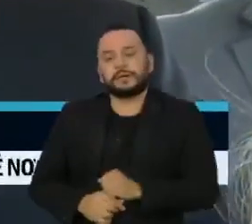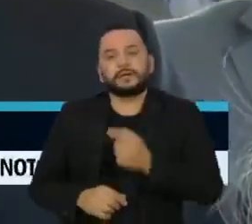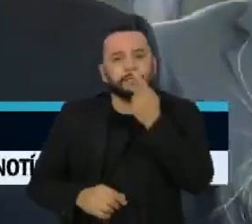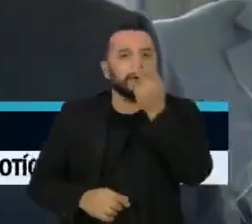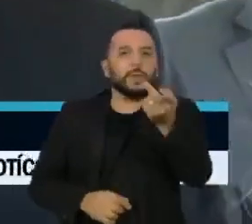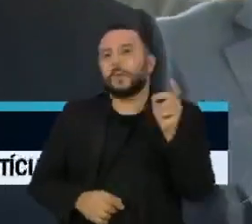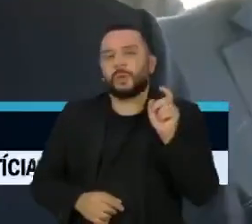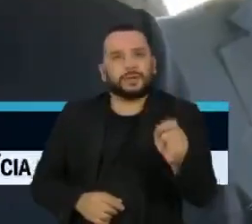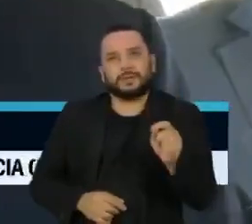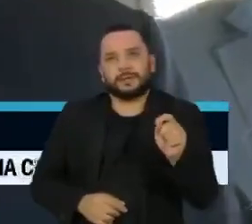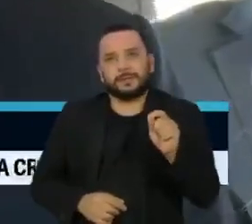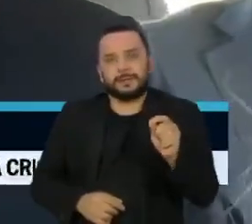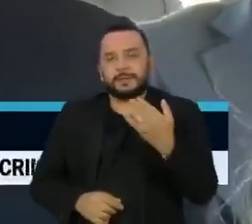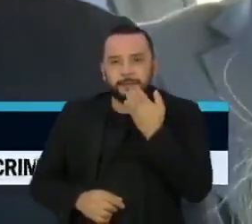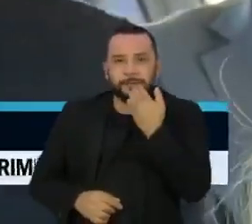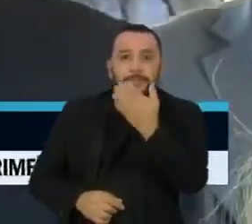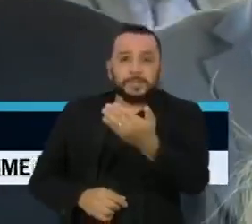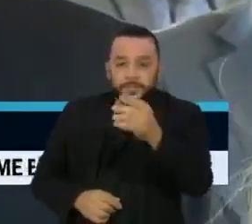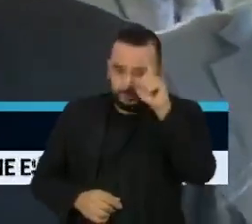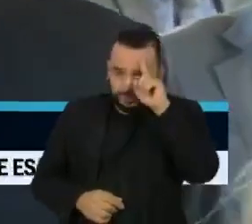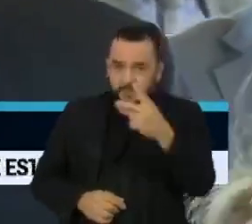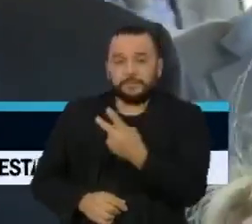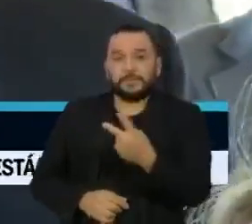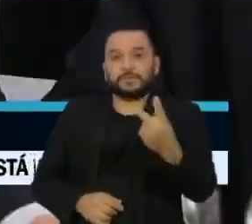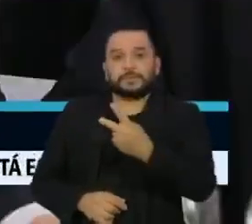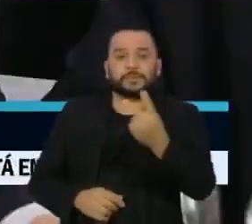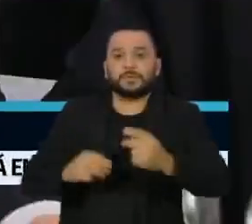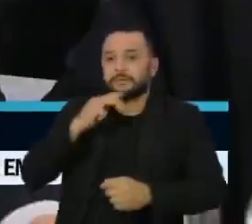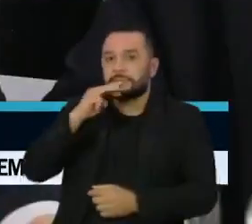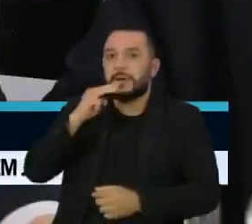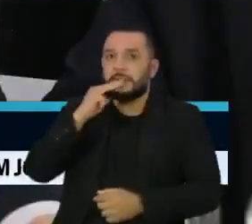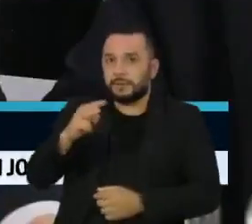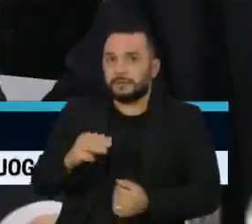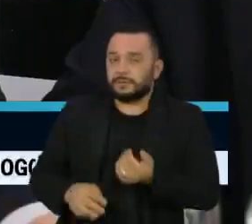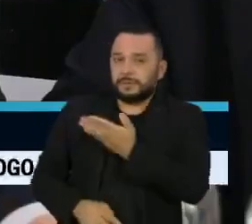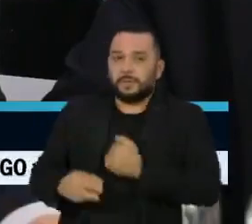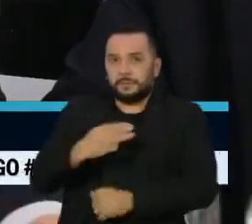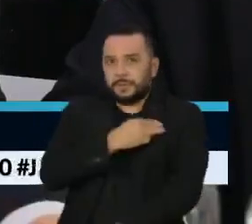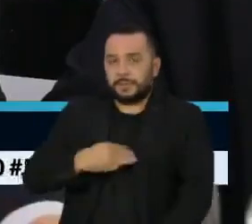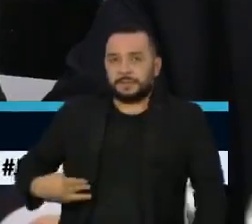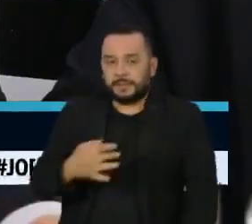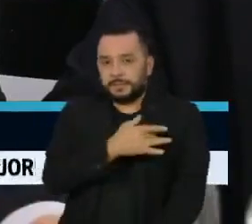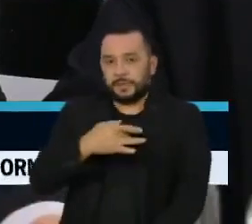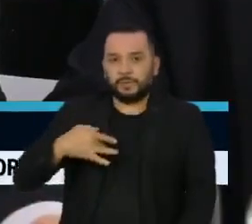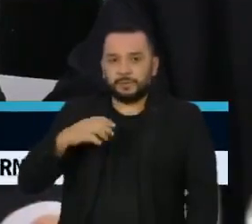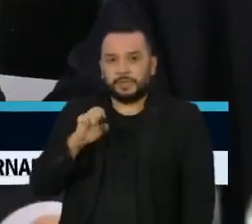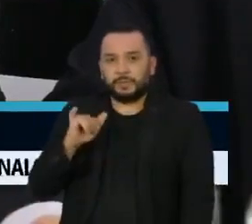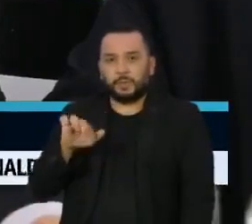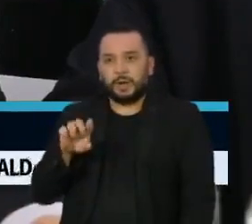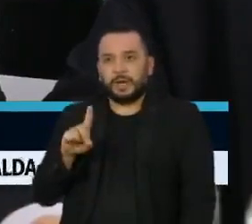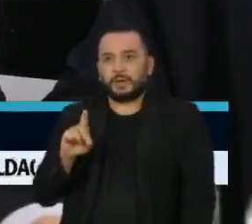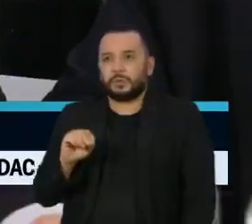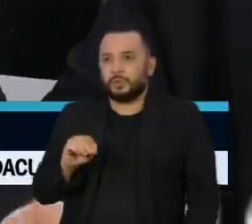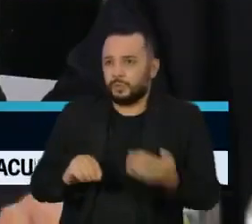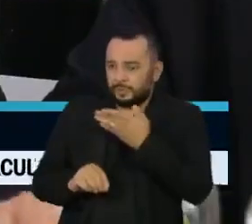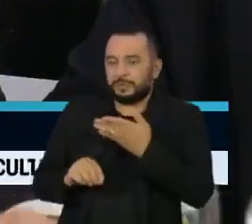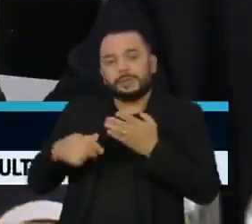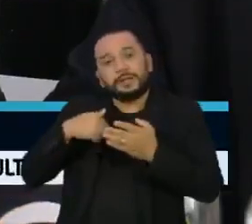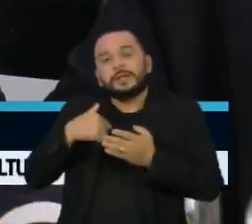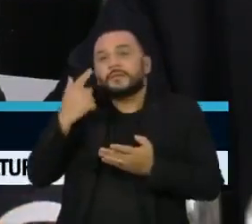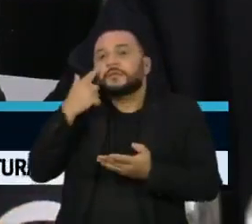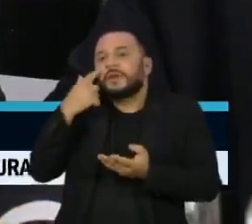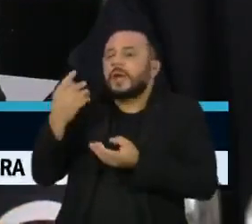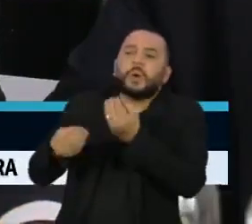afirmou ainda que teria pedido no dia 22 de março ao então ministro da Saúde, Eduardo Pazuello, que